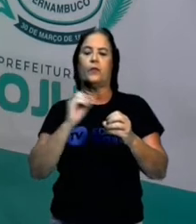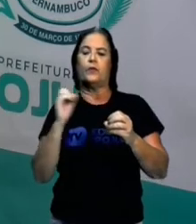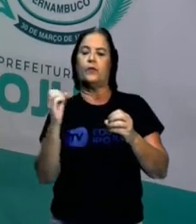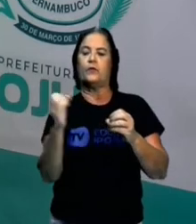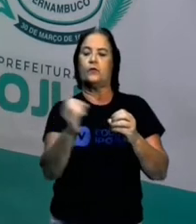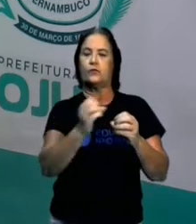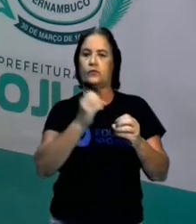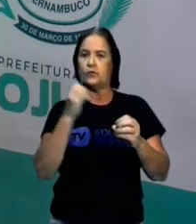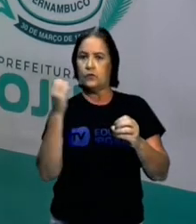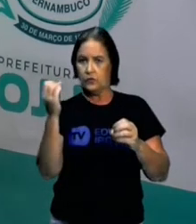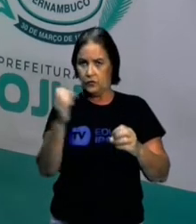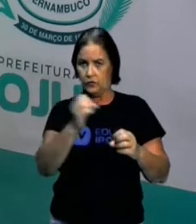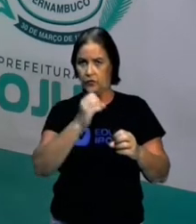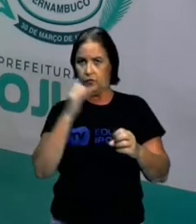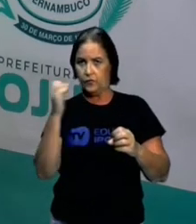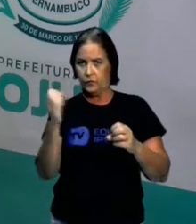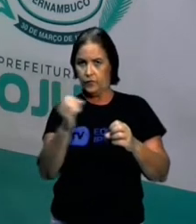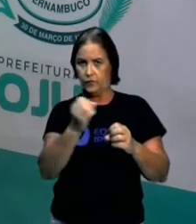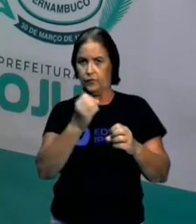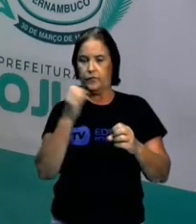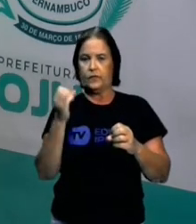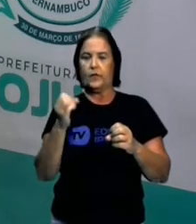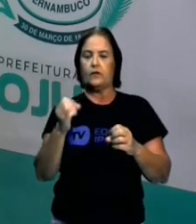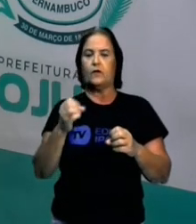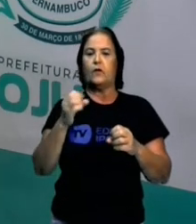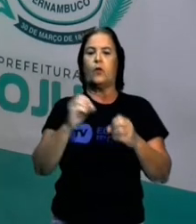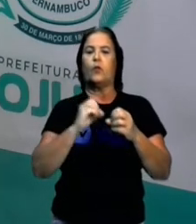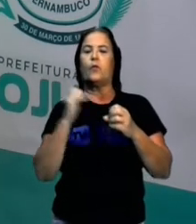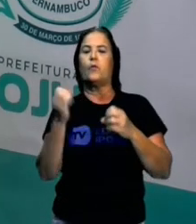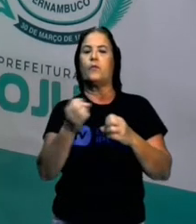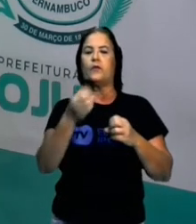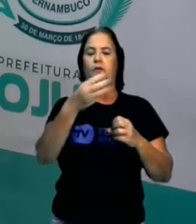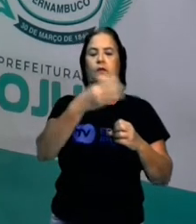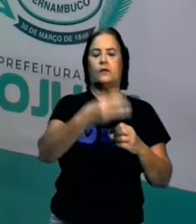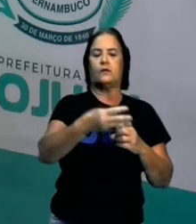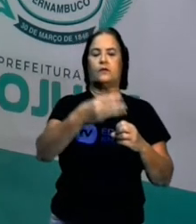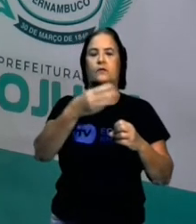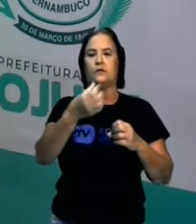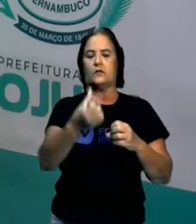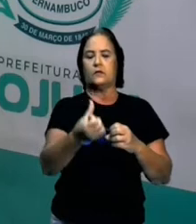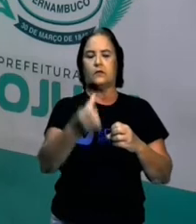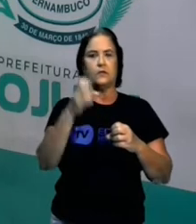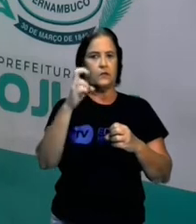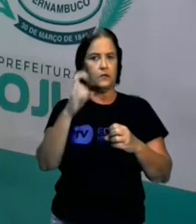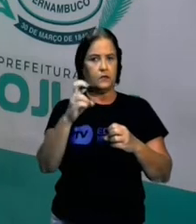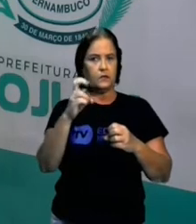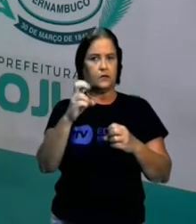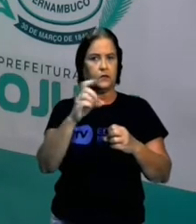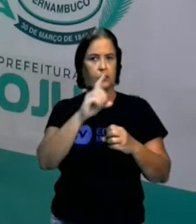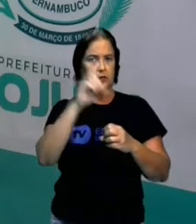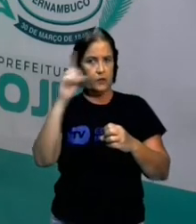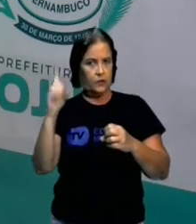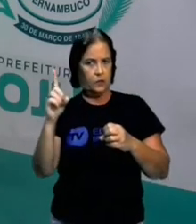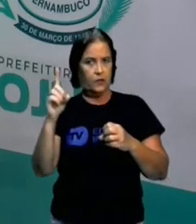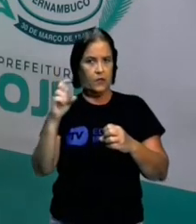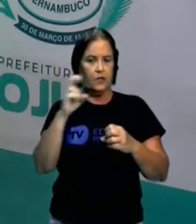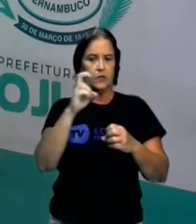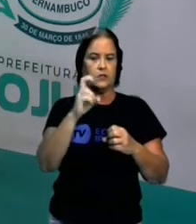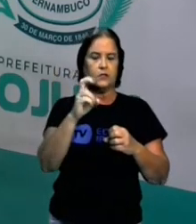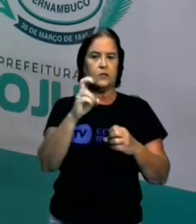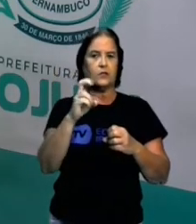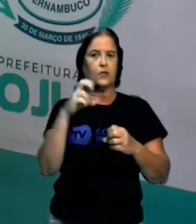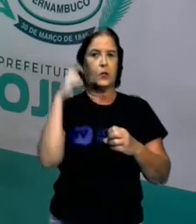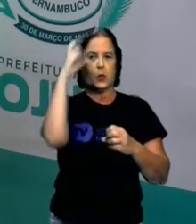Sol, e esse movimento completo dura 365 dias, 5 horas,